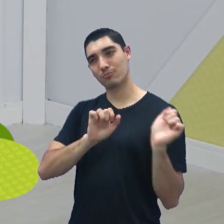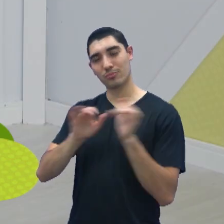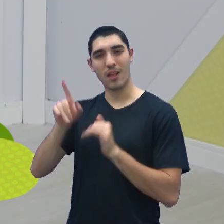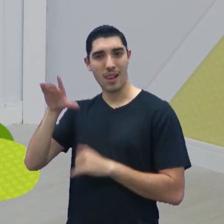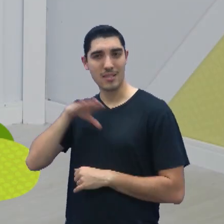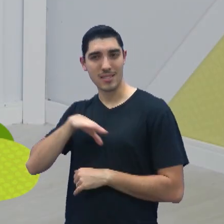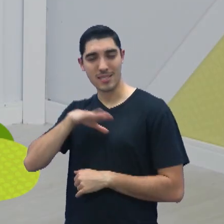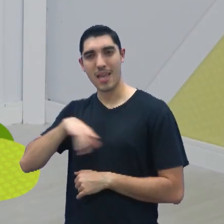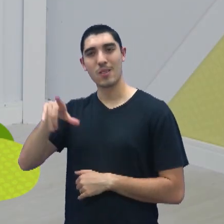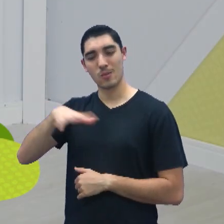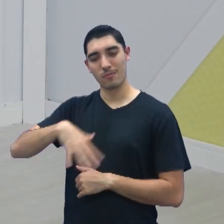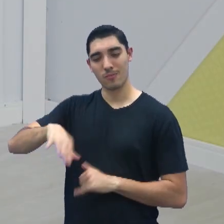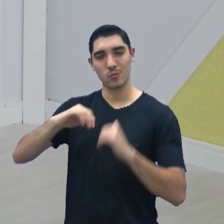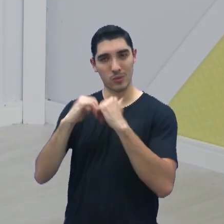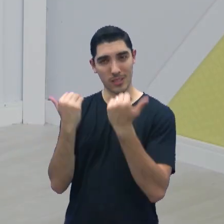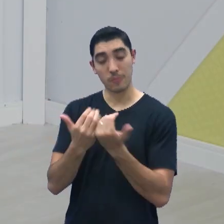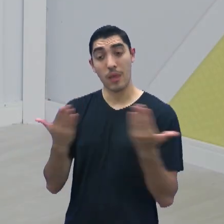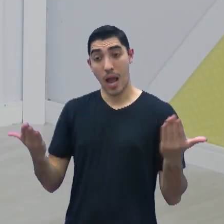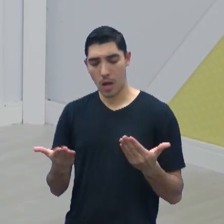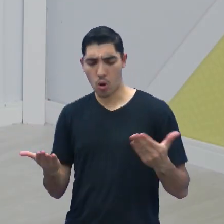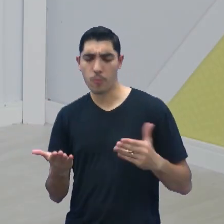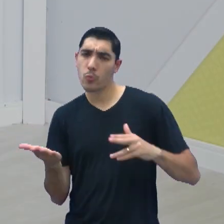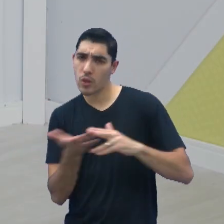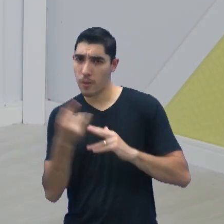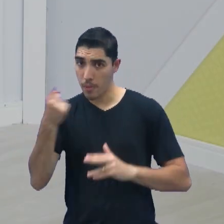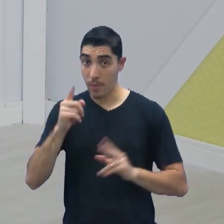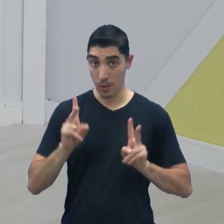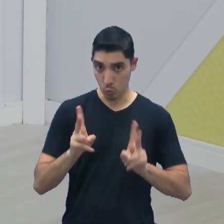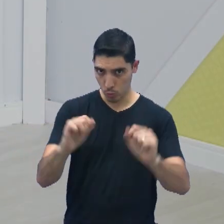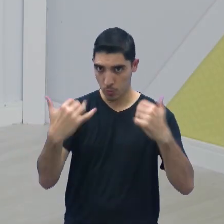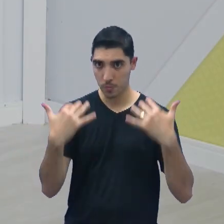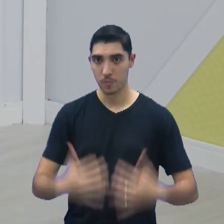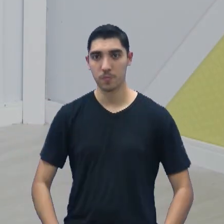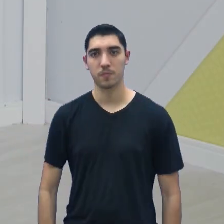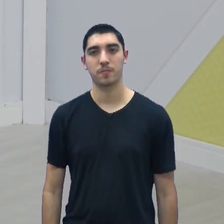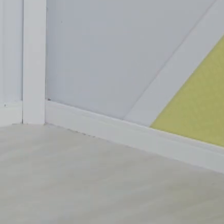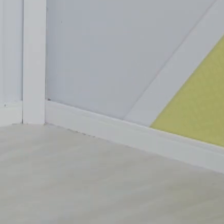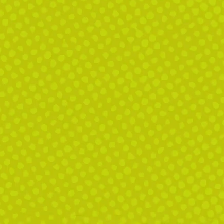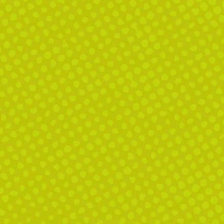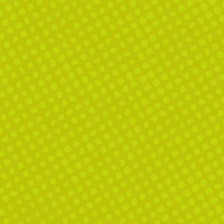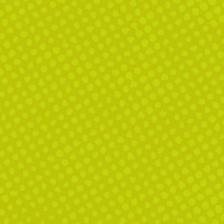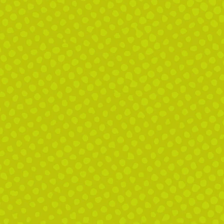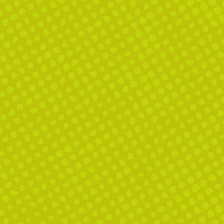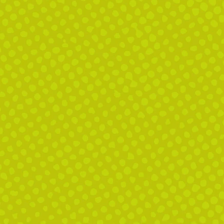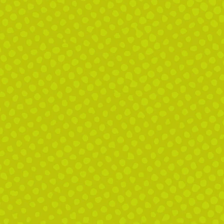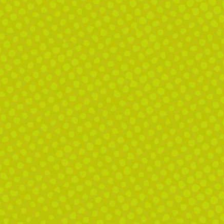detalhes aqui no Hora do Esporte, que faz o primeiro break do dia. Não sai daí, já voltamos.